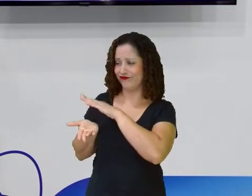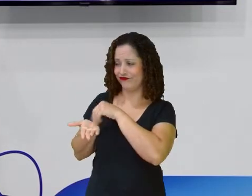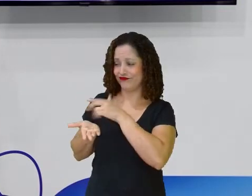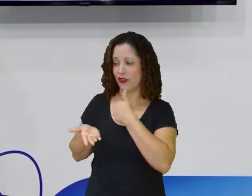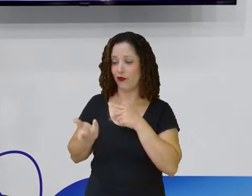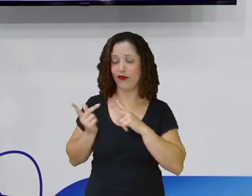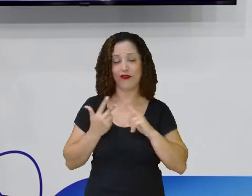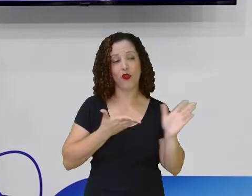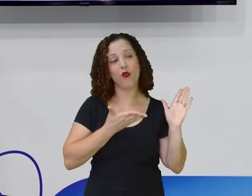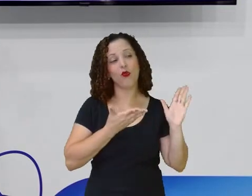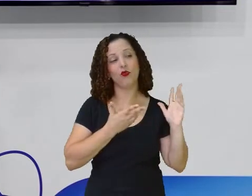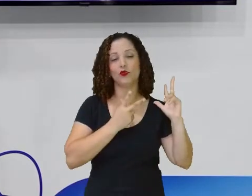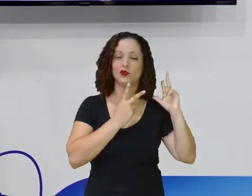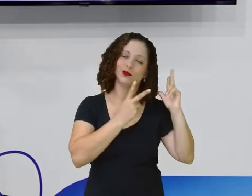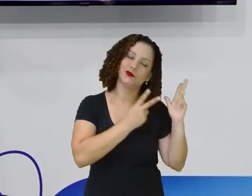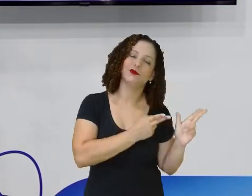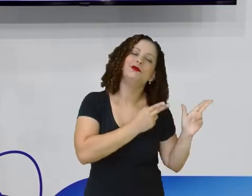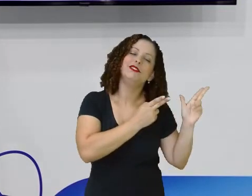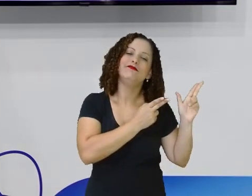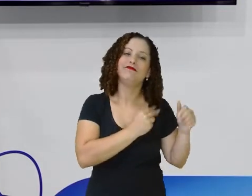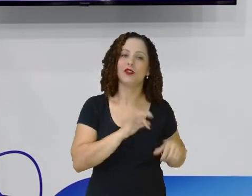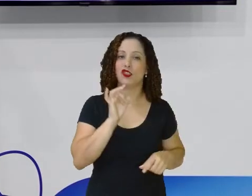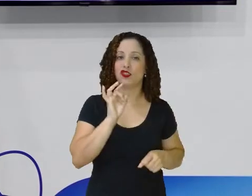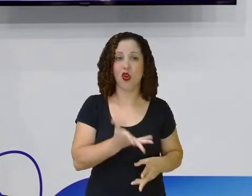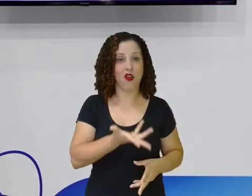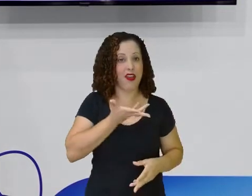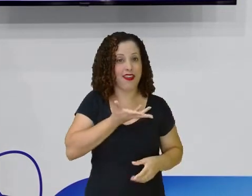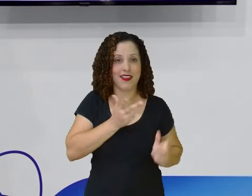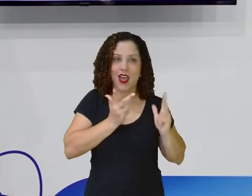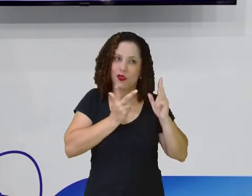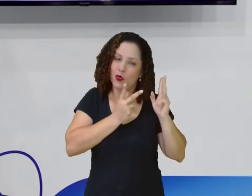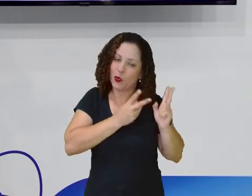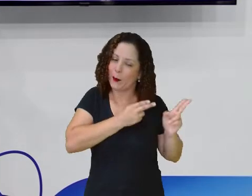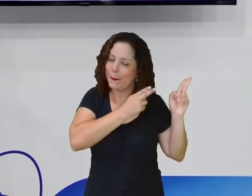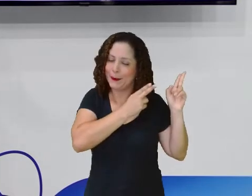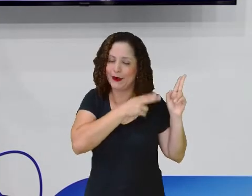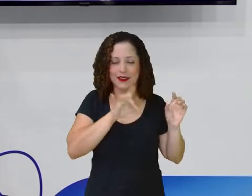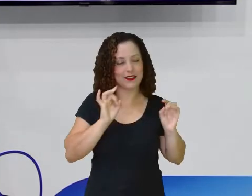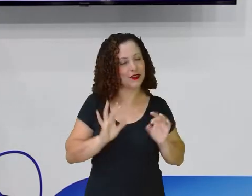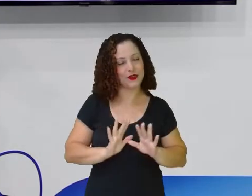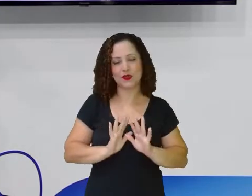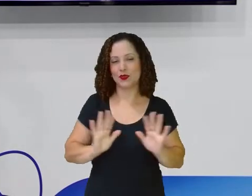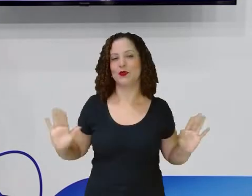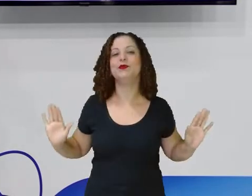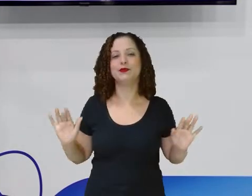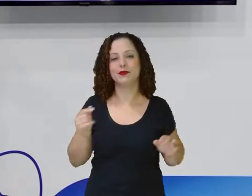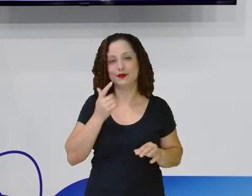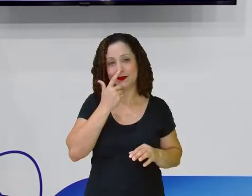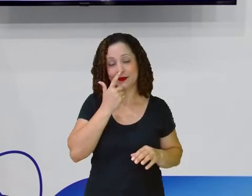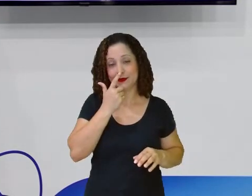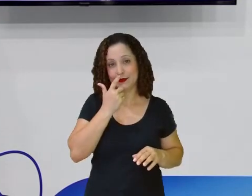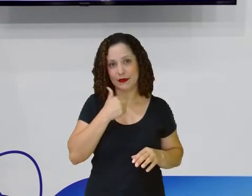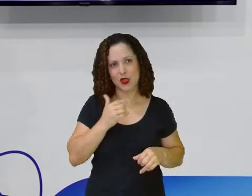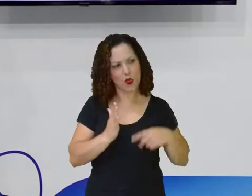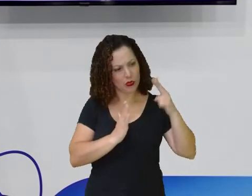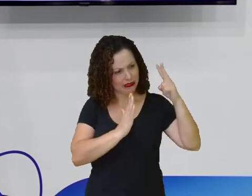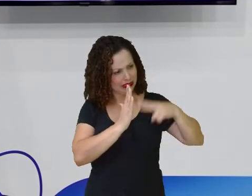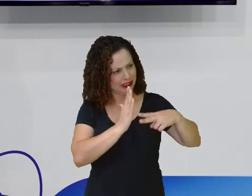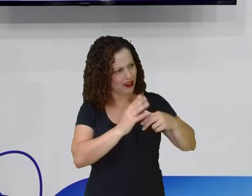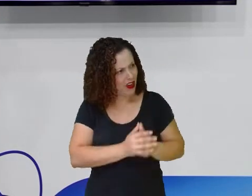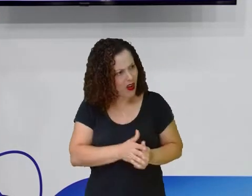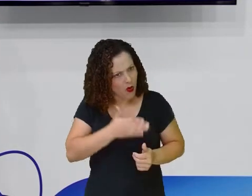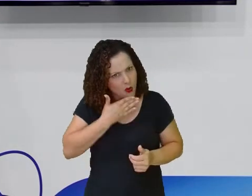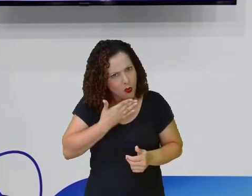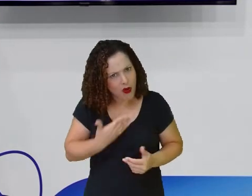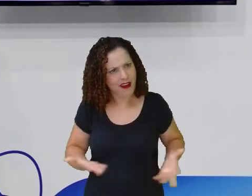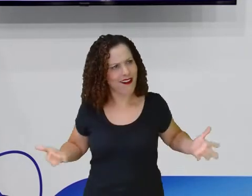Entendeu a pegada dela? Ela estava mais preocupada em dormir do que em receber aqueles presentes. Eu, quando li a primeira vez, me surpreendi, porque eu